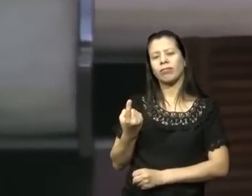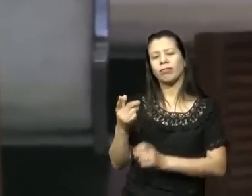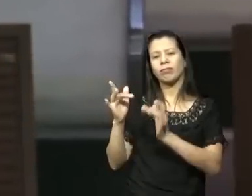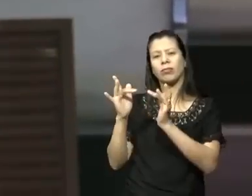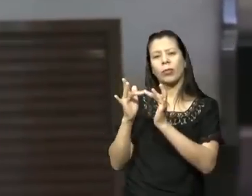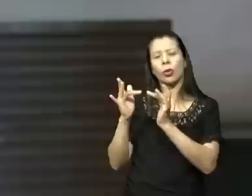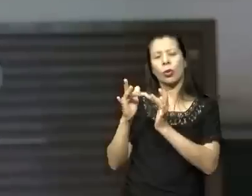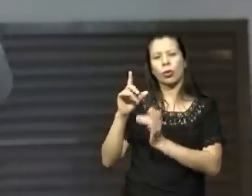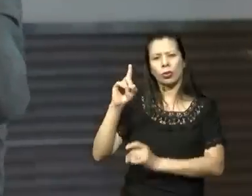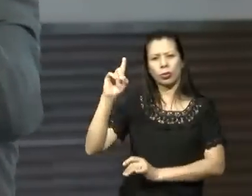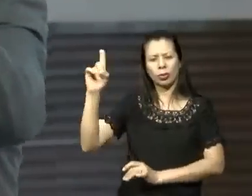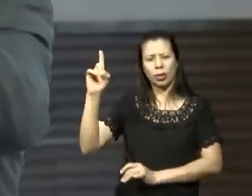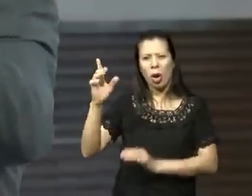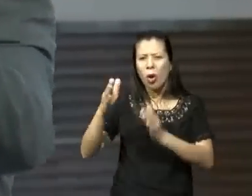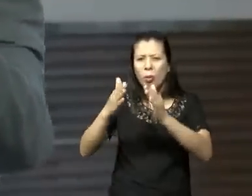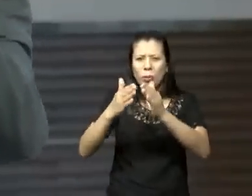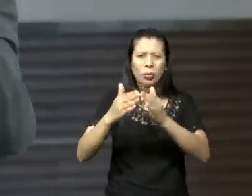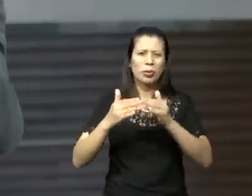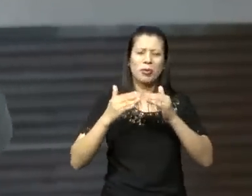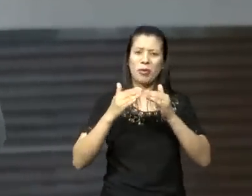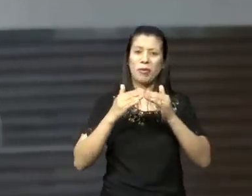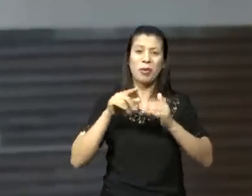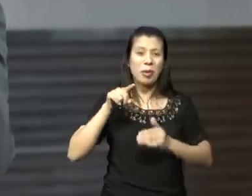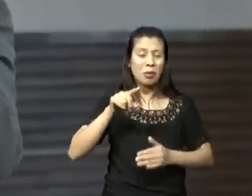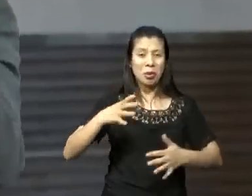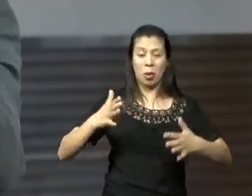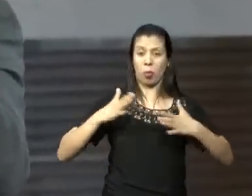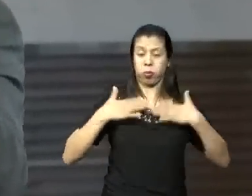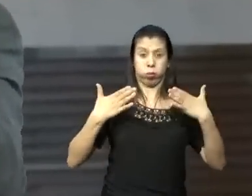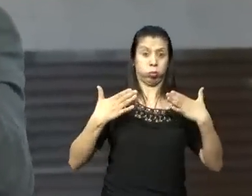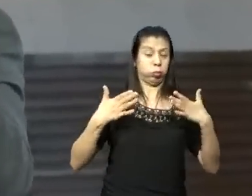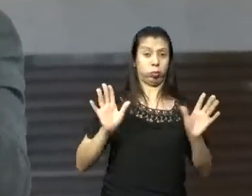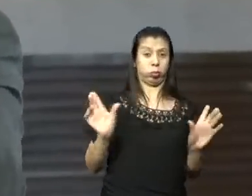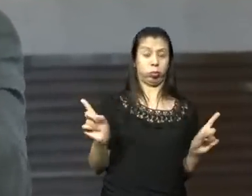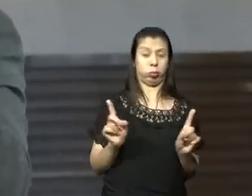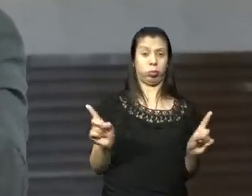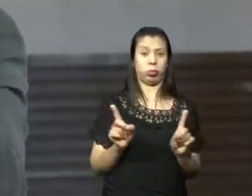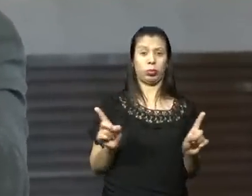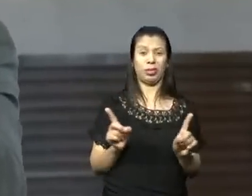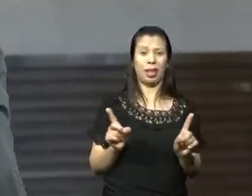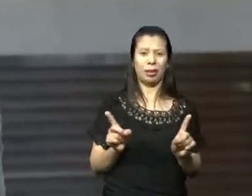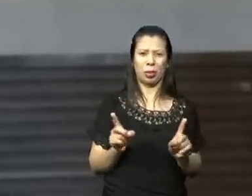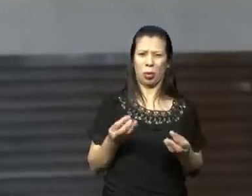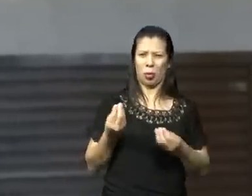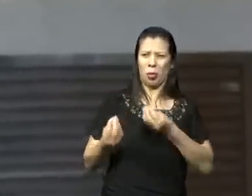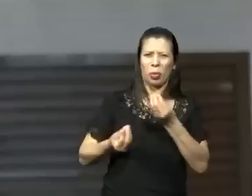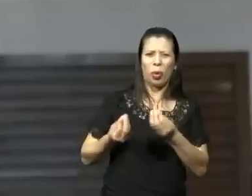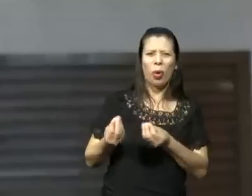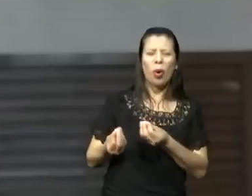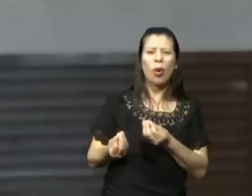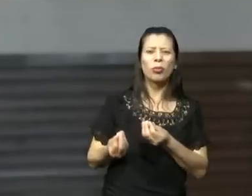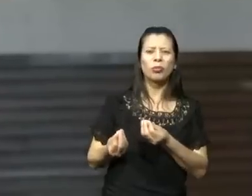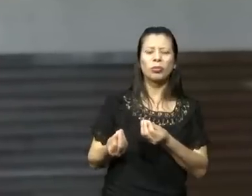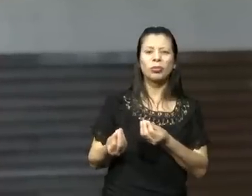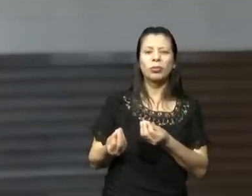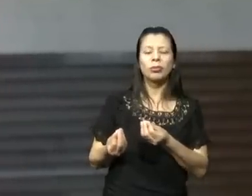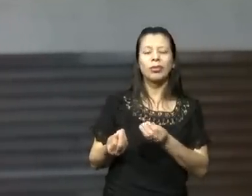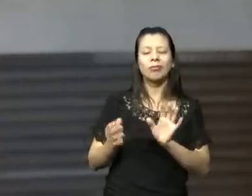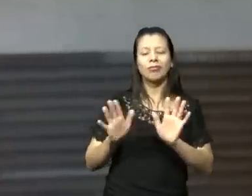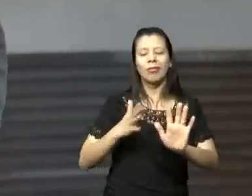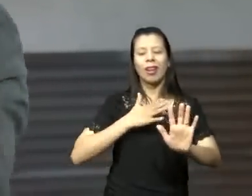eu não quero que você fique assustado com isso enquanto o espírito santo de Deus está sendo retirado do mundo